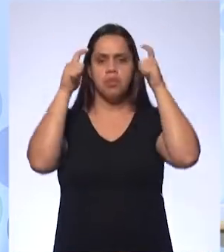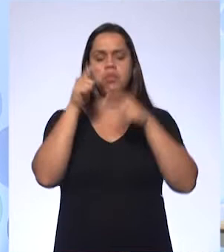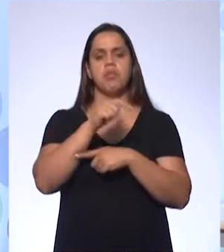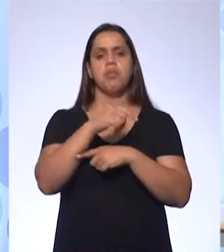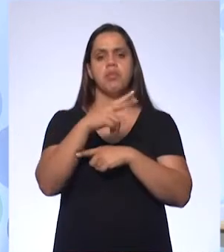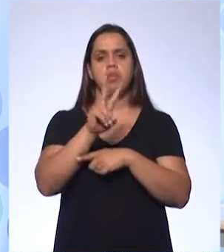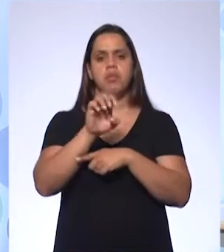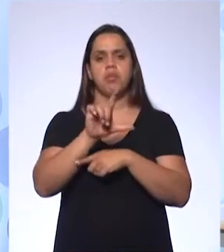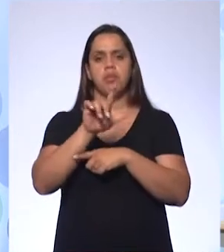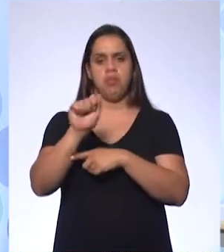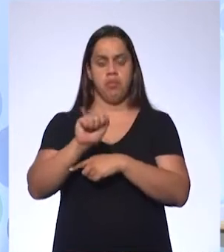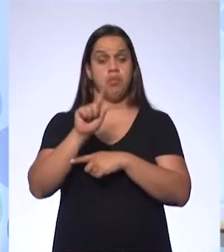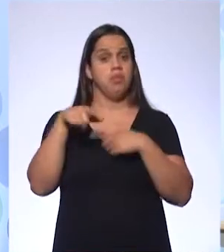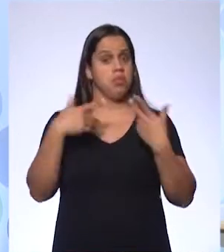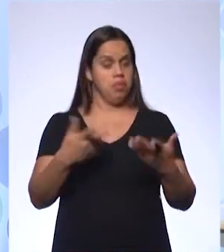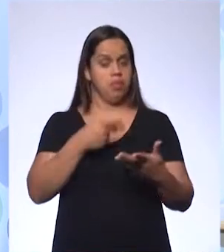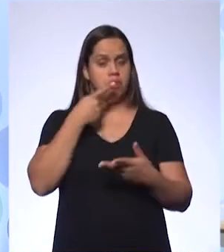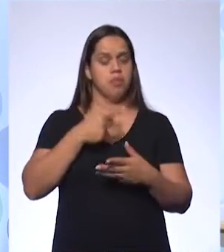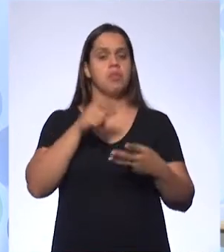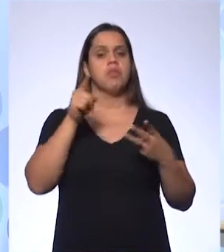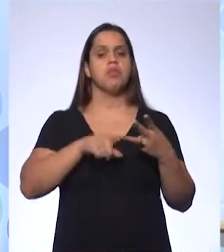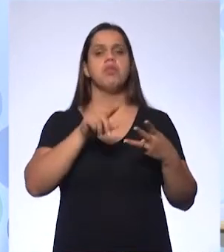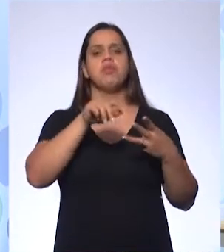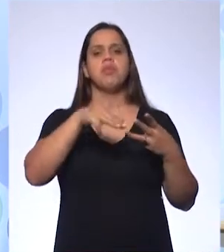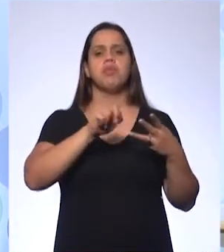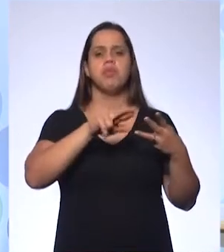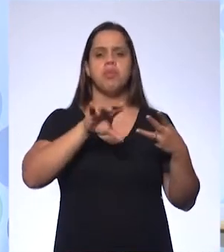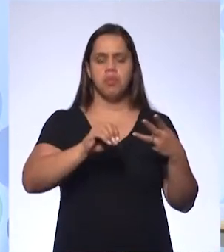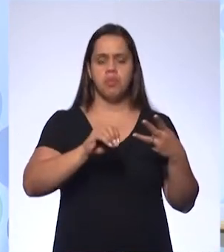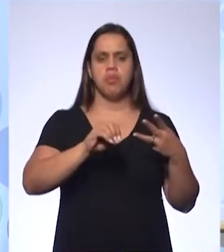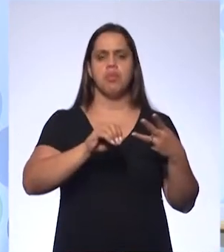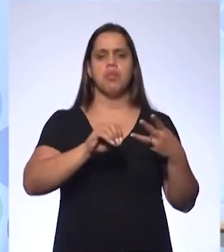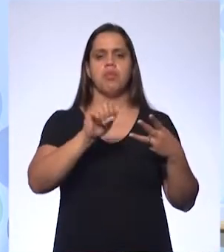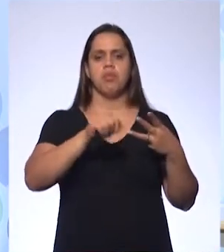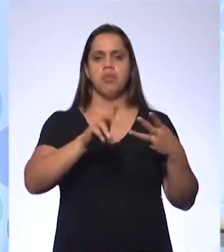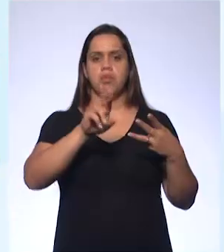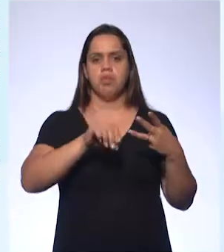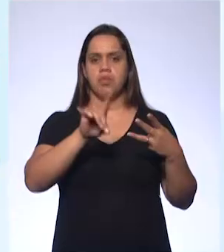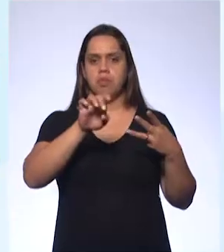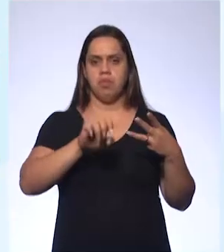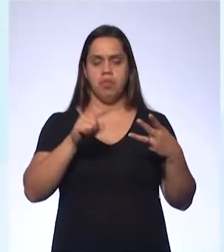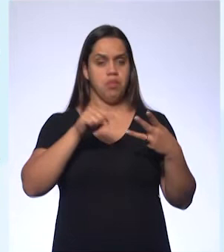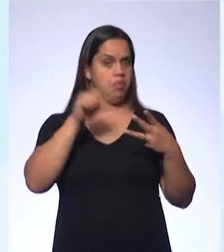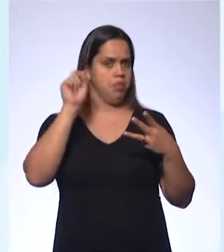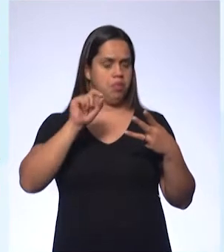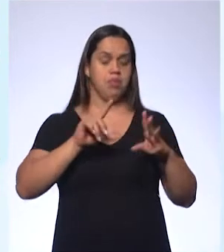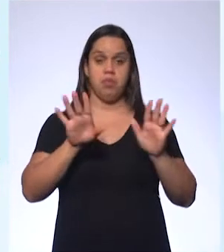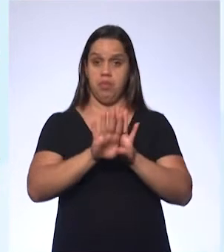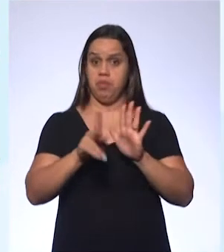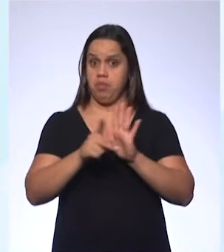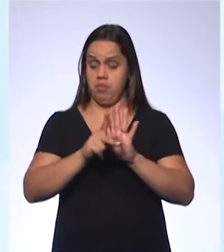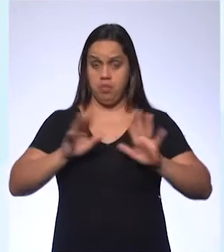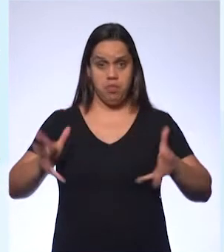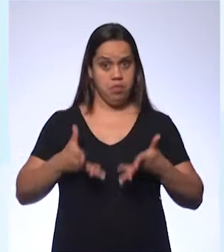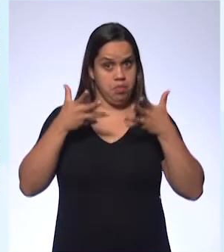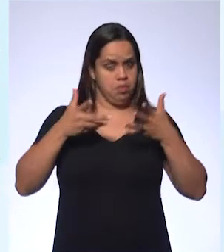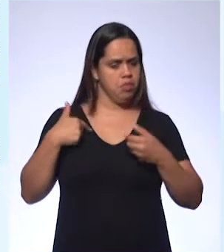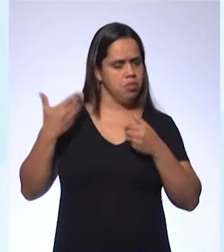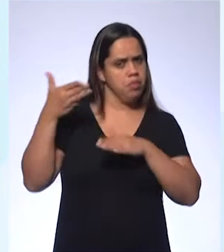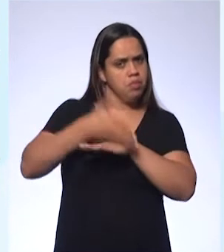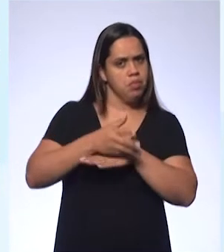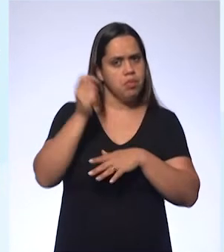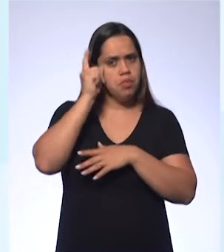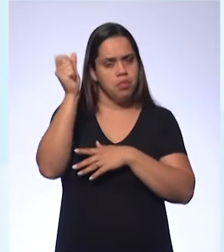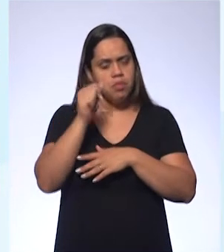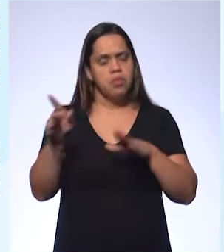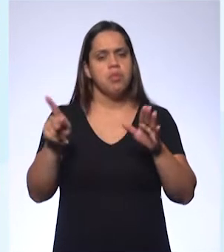E falando aí do Mário de Andrade, né, que também era um ensaísta, um grande entusiasta da inserção da cultura popular brasileira